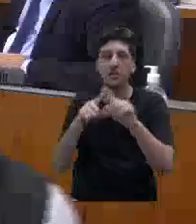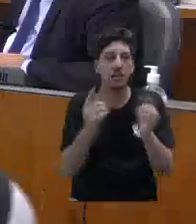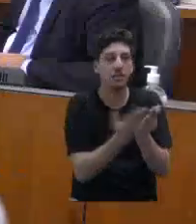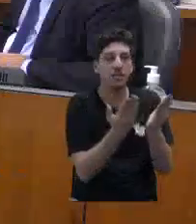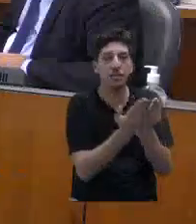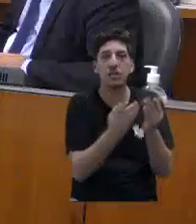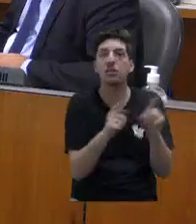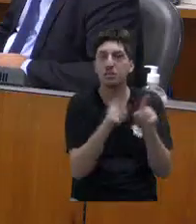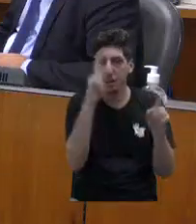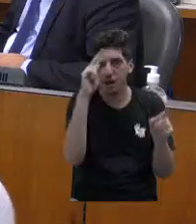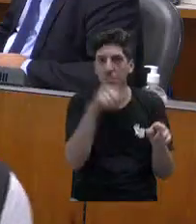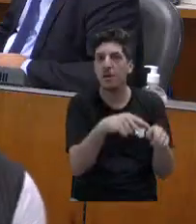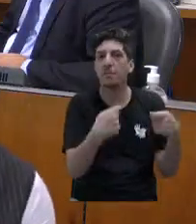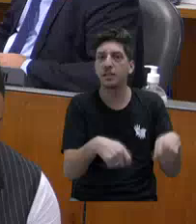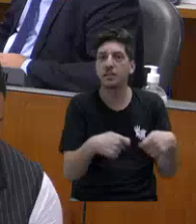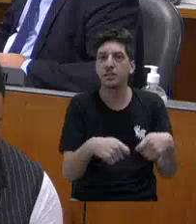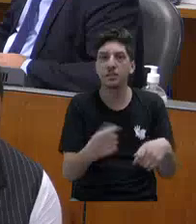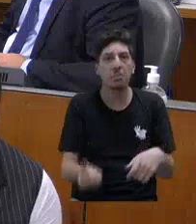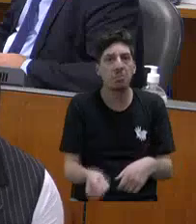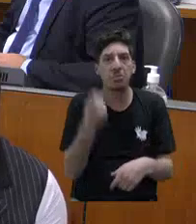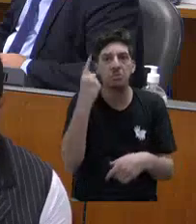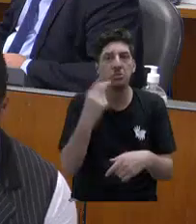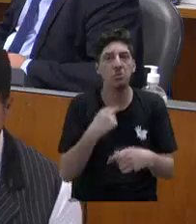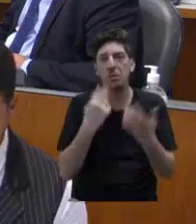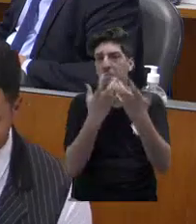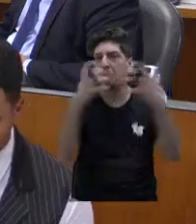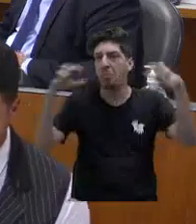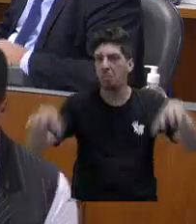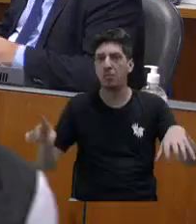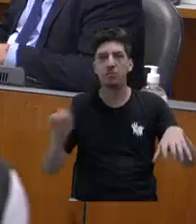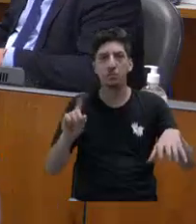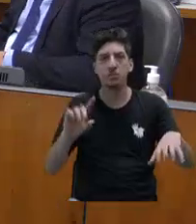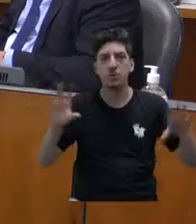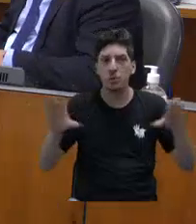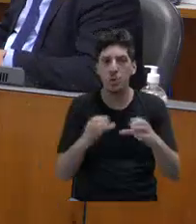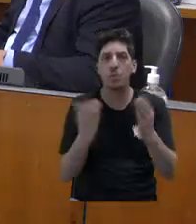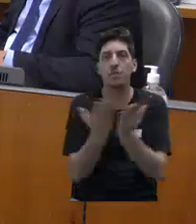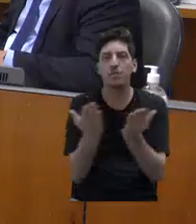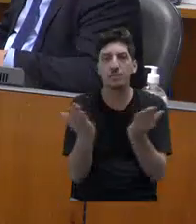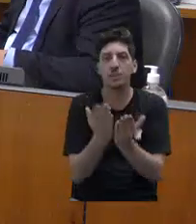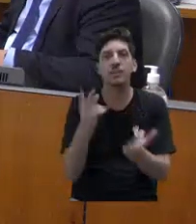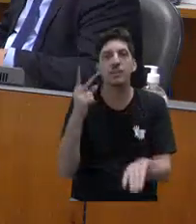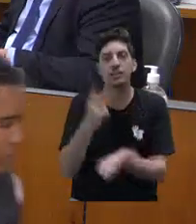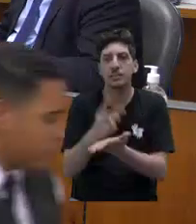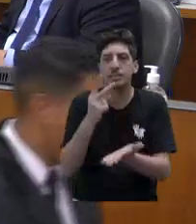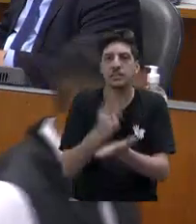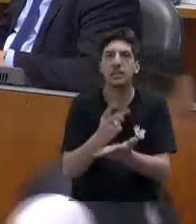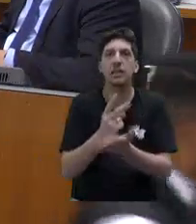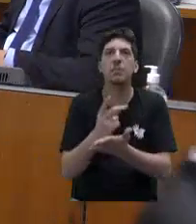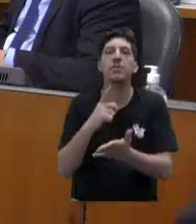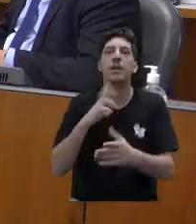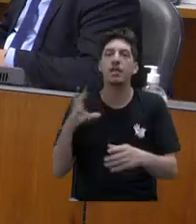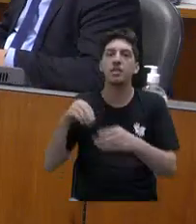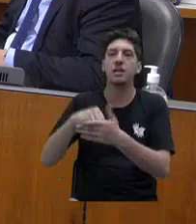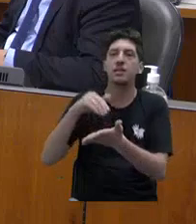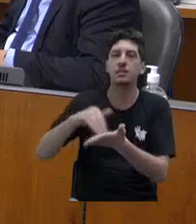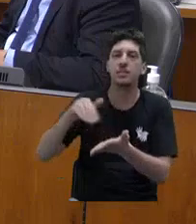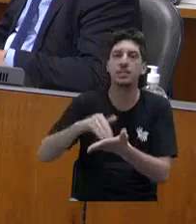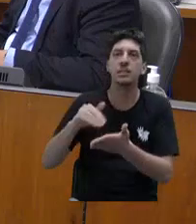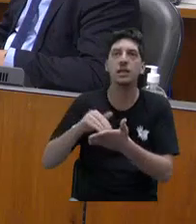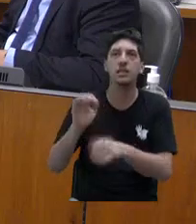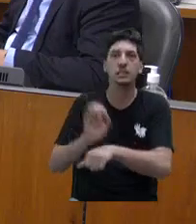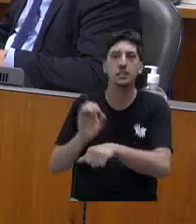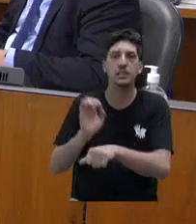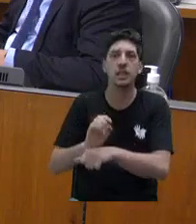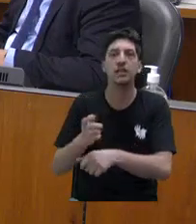absurdo, e é isso que gera divisão. Então, o senhor sempre, a comunidade evangélica, sempre terá na Secretaria de Estado de Cultura e